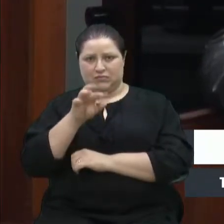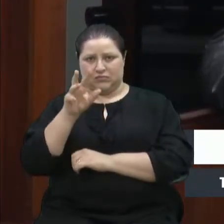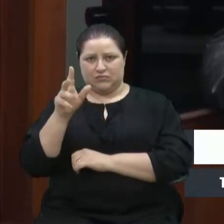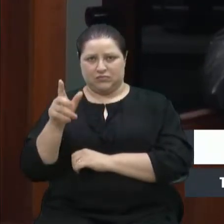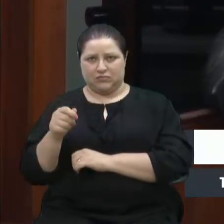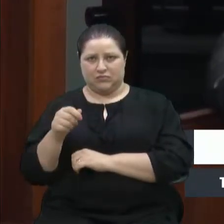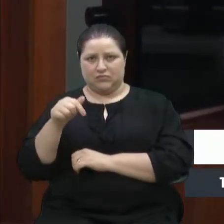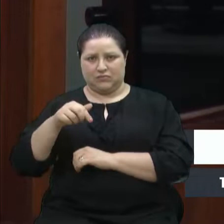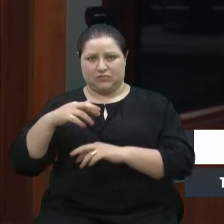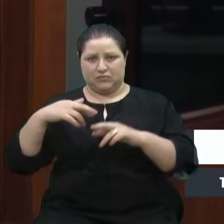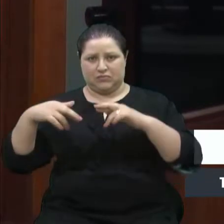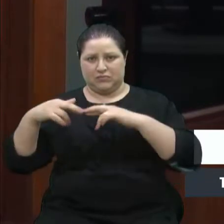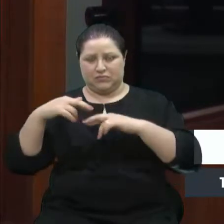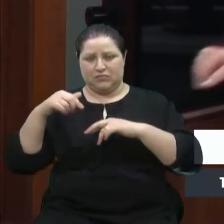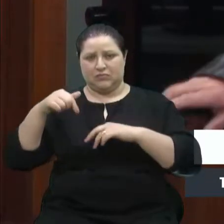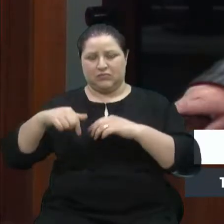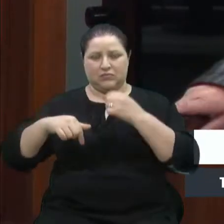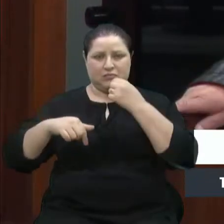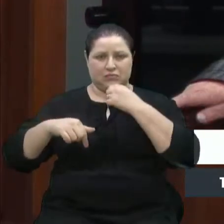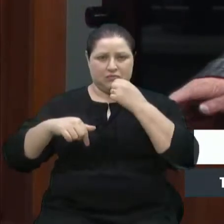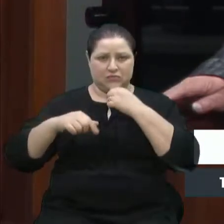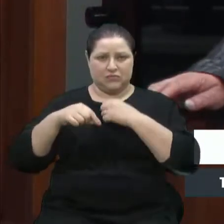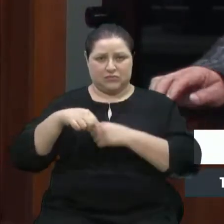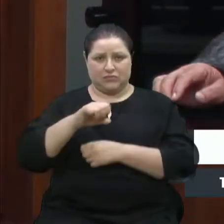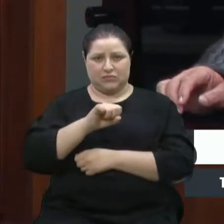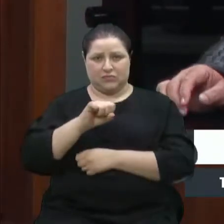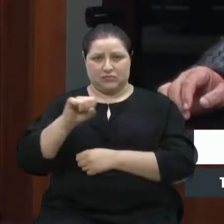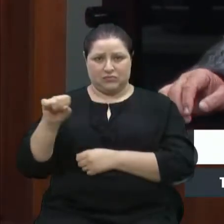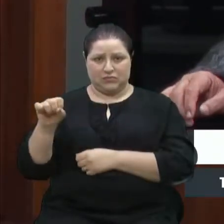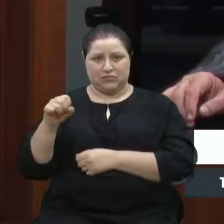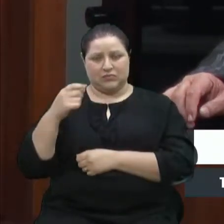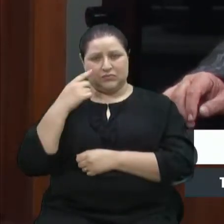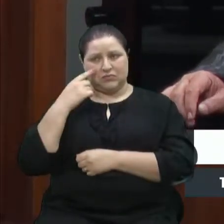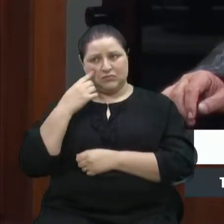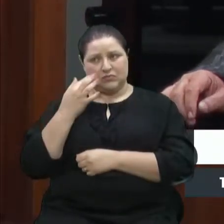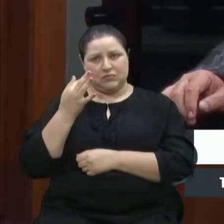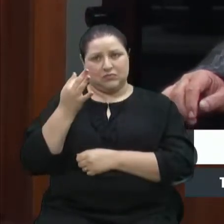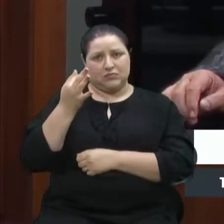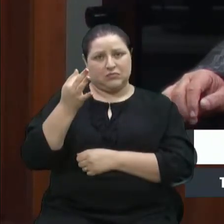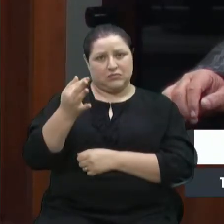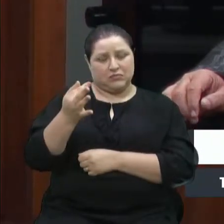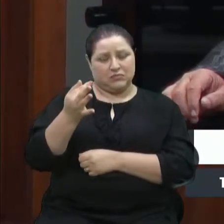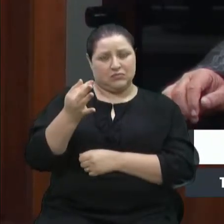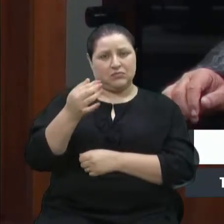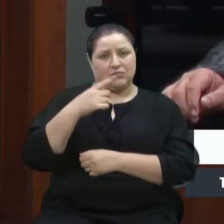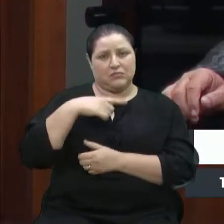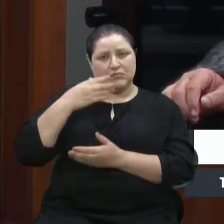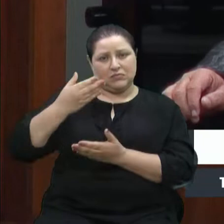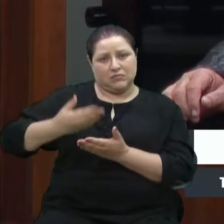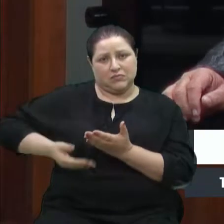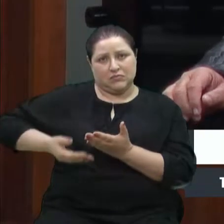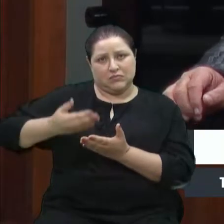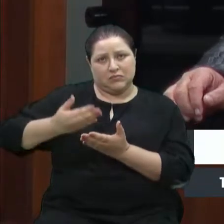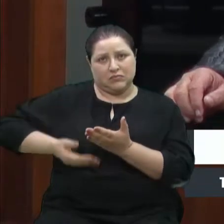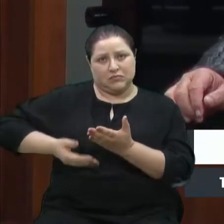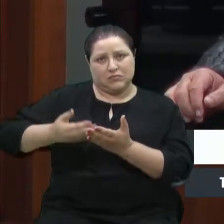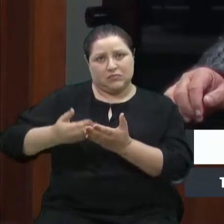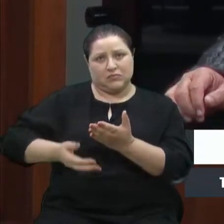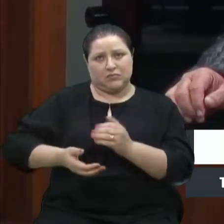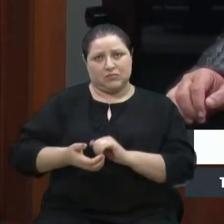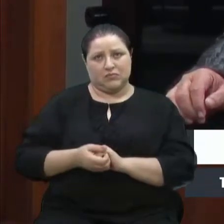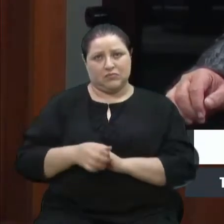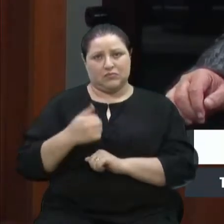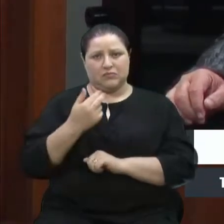tá aí na nossa região né mas Caxias nesse semestre a previsão de percas que quando a gente